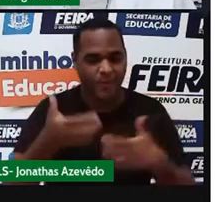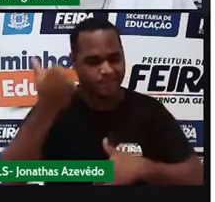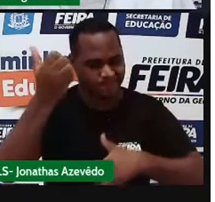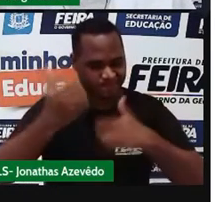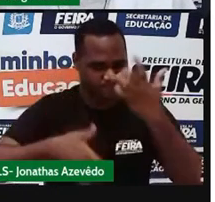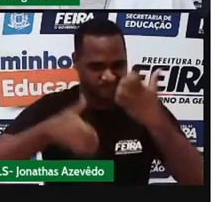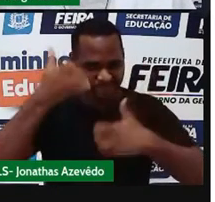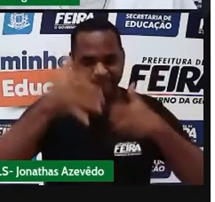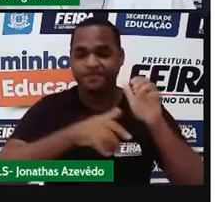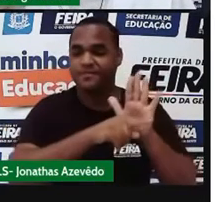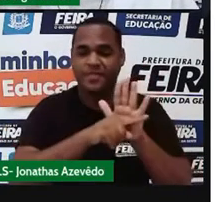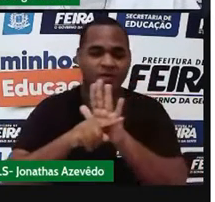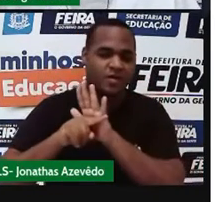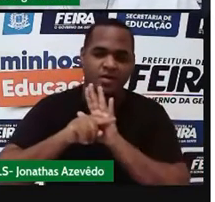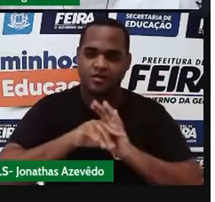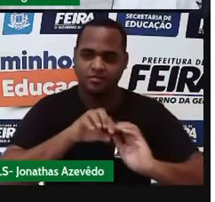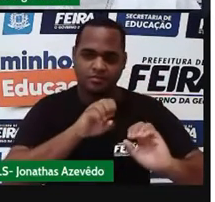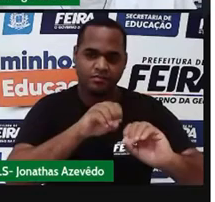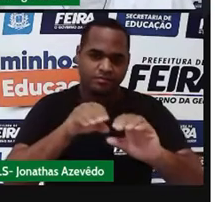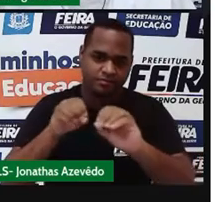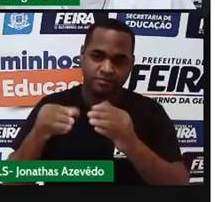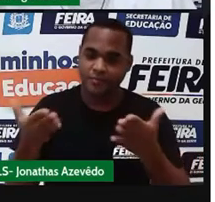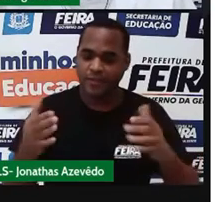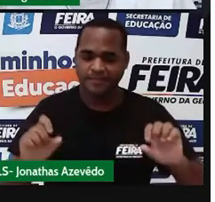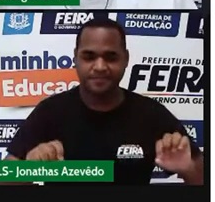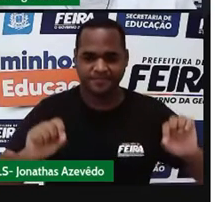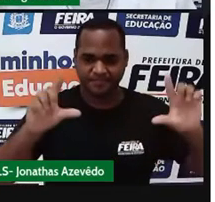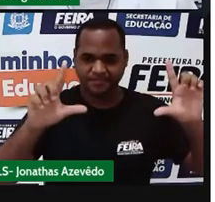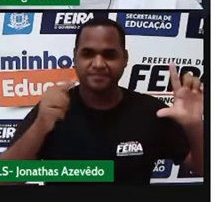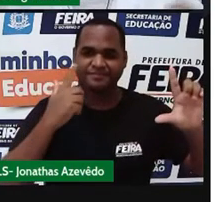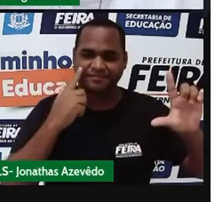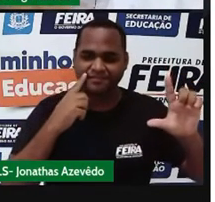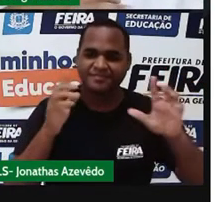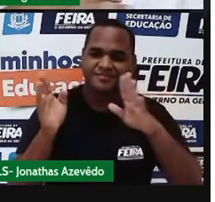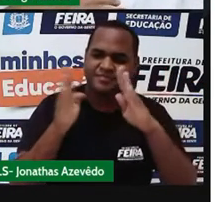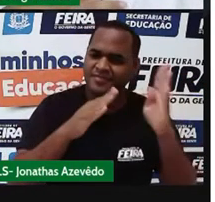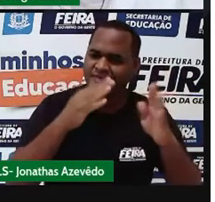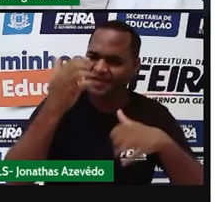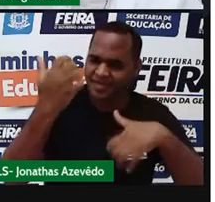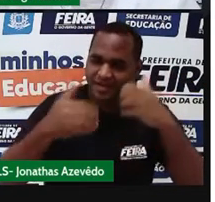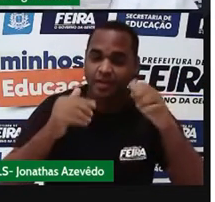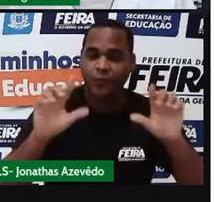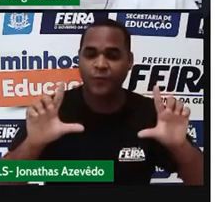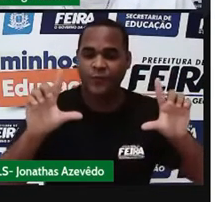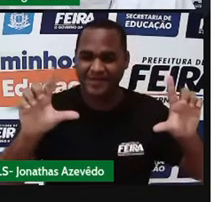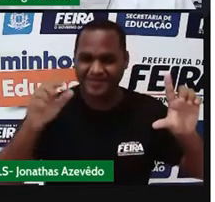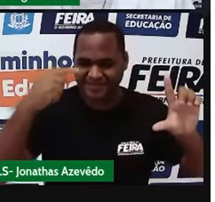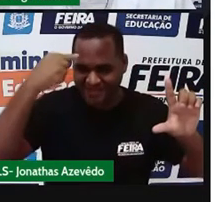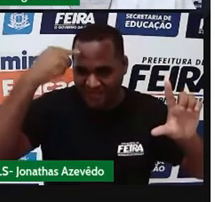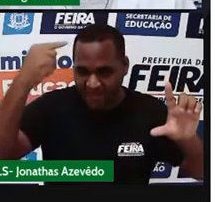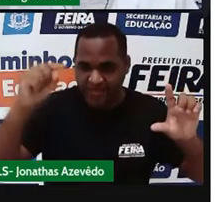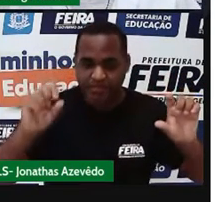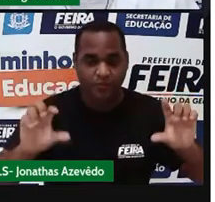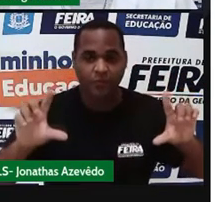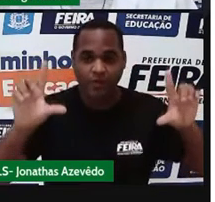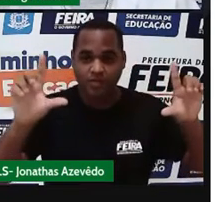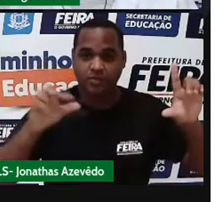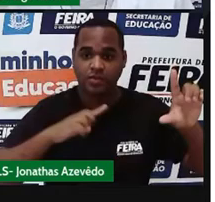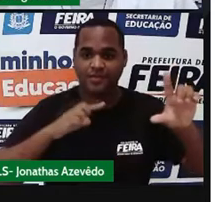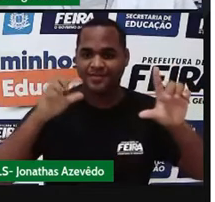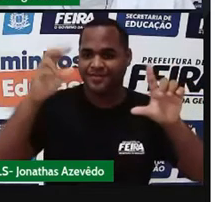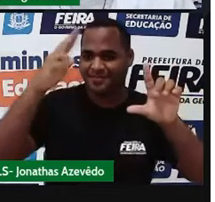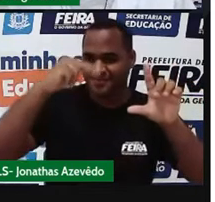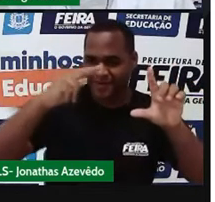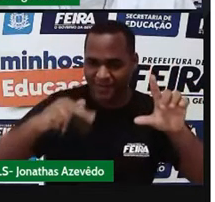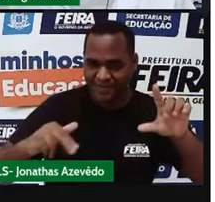nessa nossa aula quando a gente mudar a nossa tela a gente ir lá para o nosso quadro né o nosso quadro Nossa